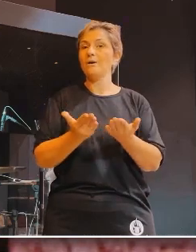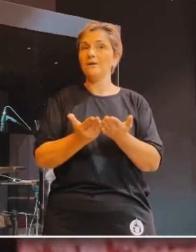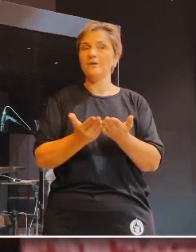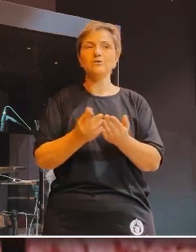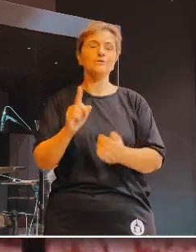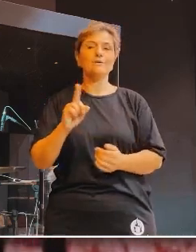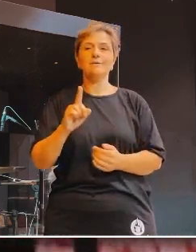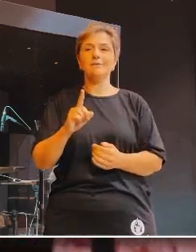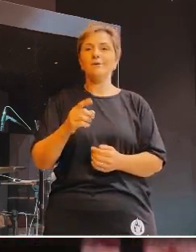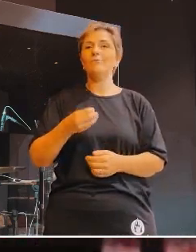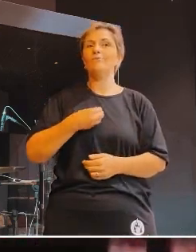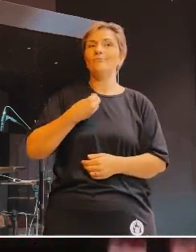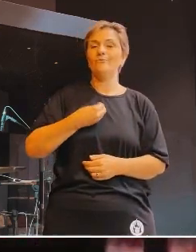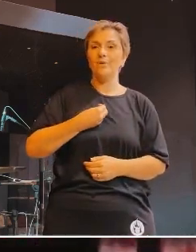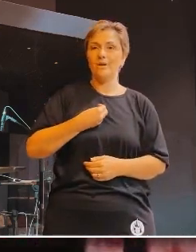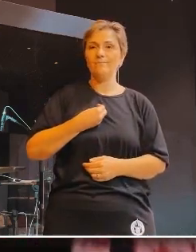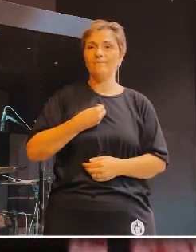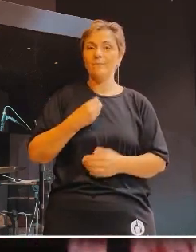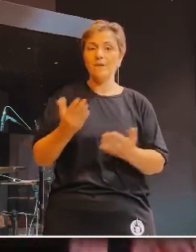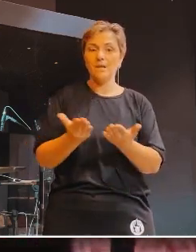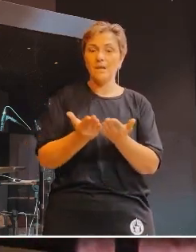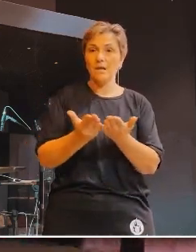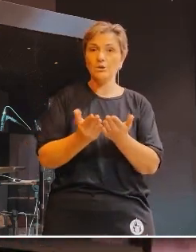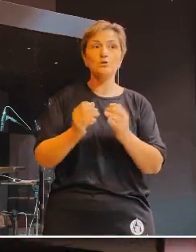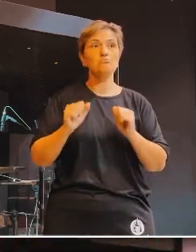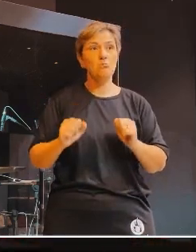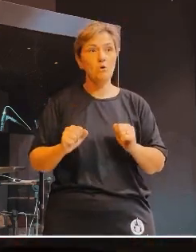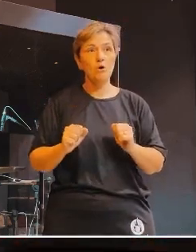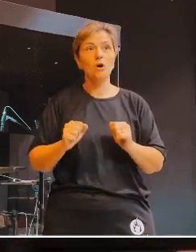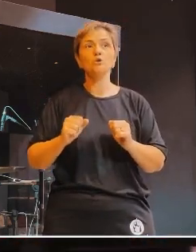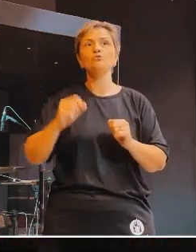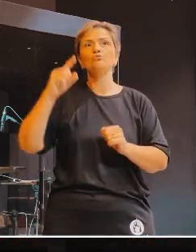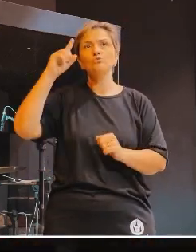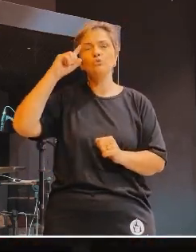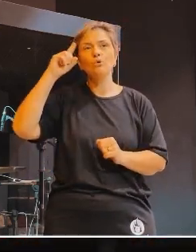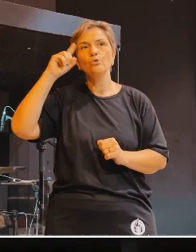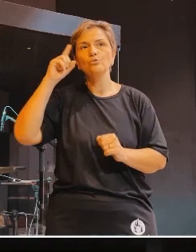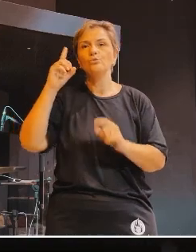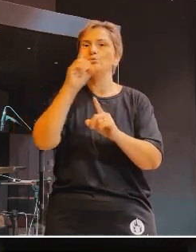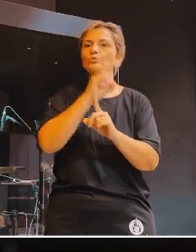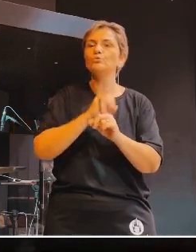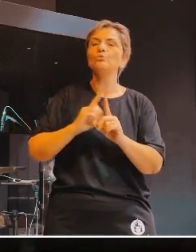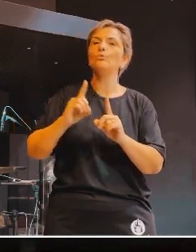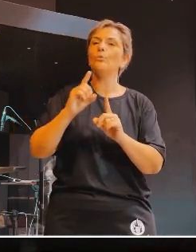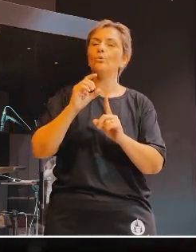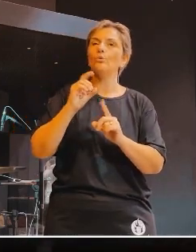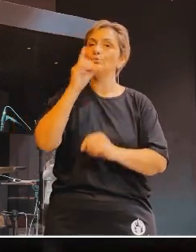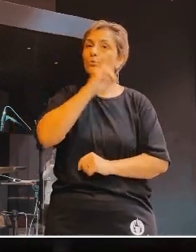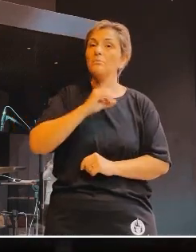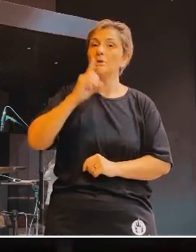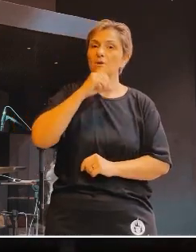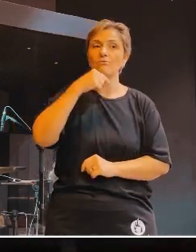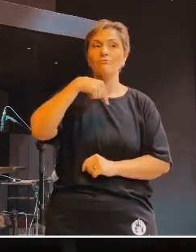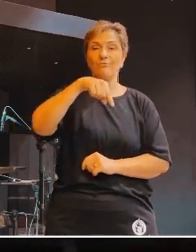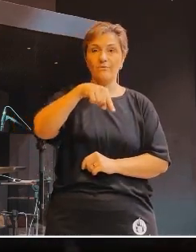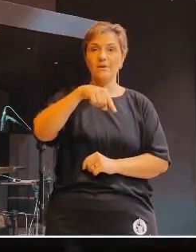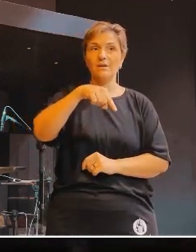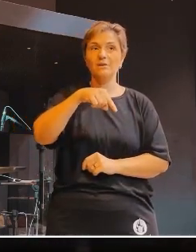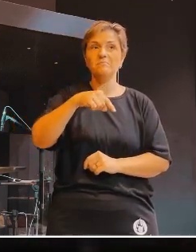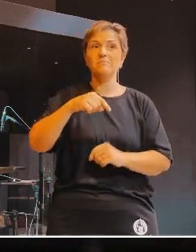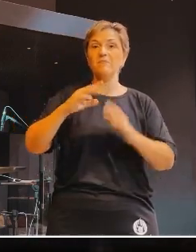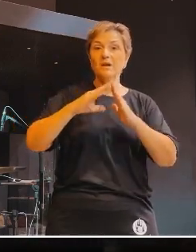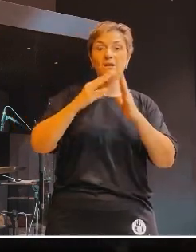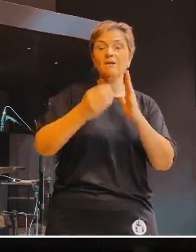crente. A gente pode vir numa igreja todo domingo e voltar para casa e dar mau testemunho para os nossos filhos.